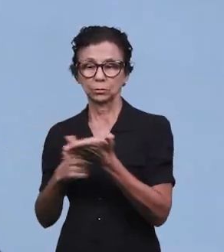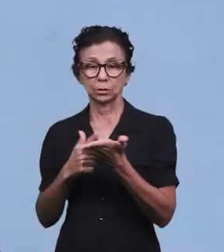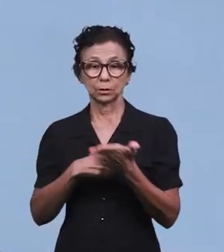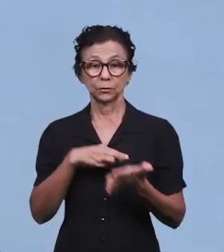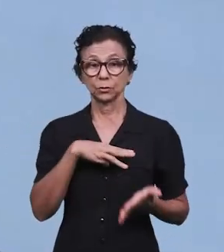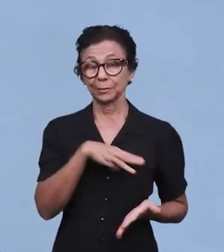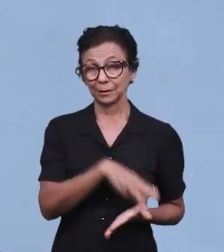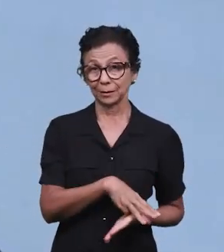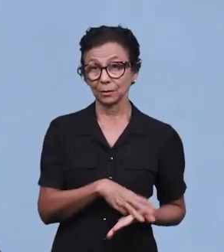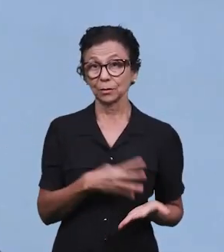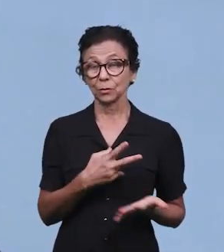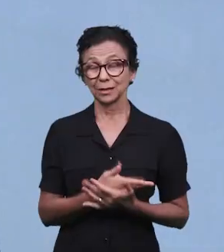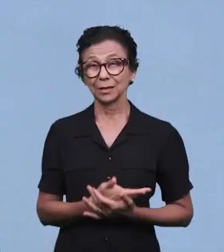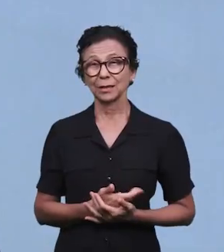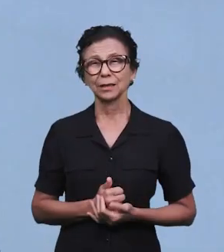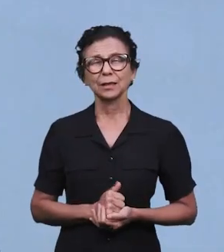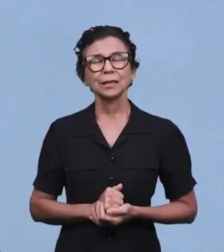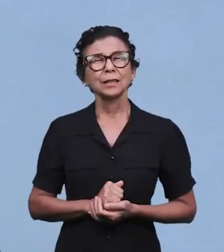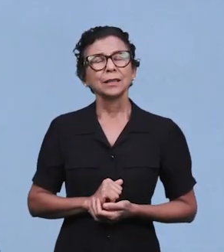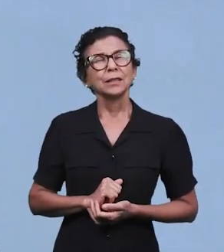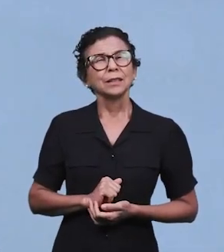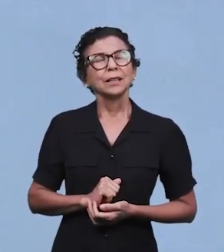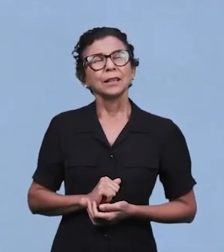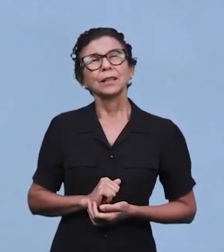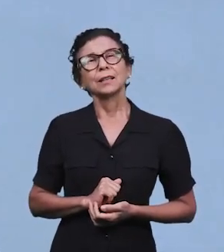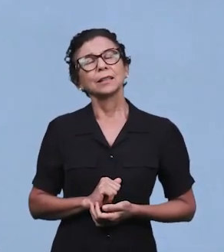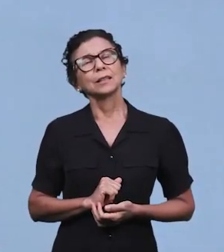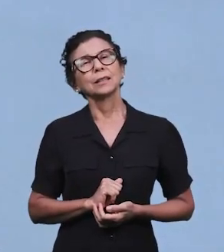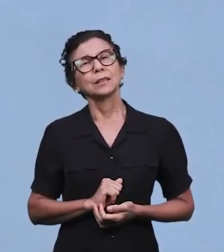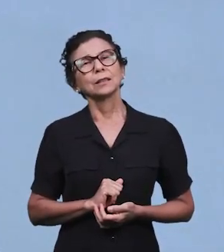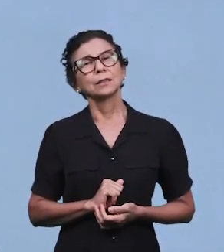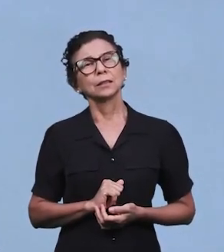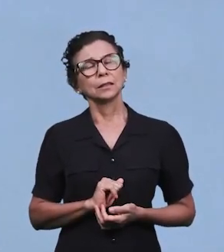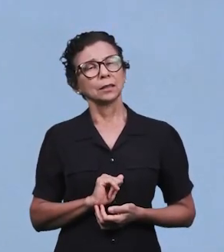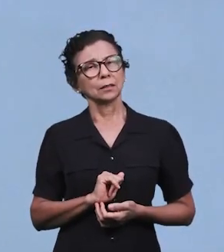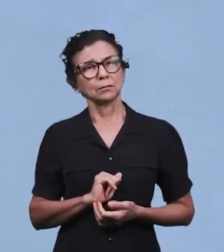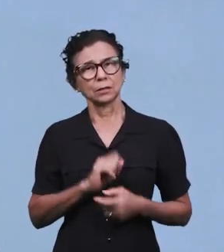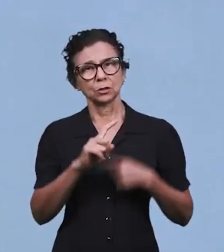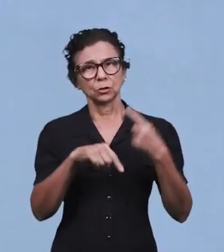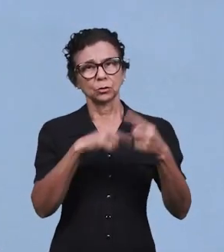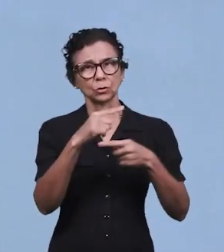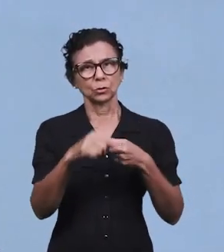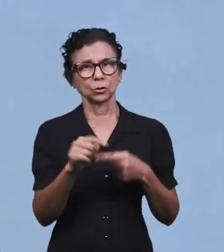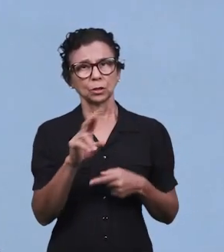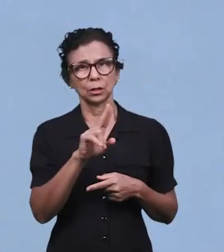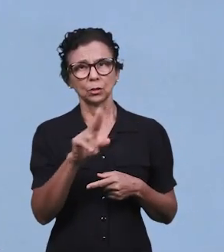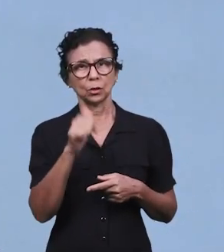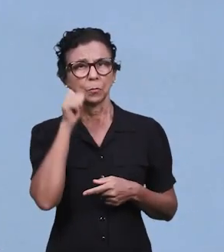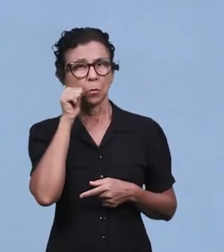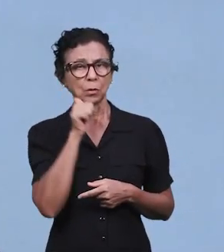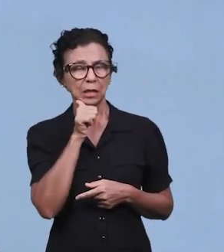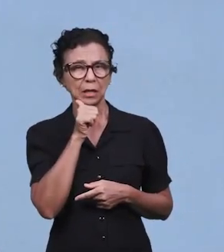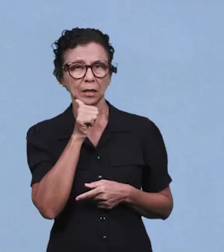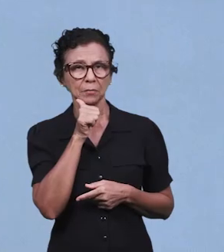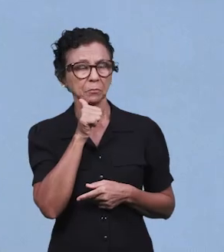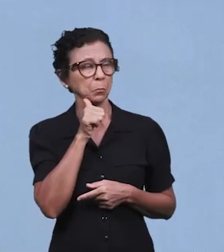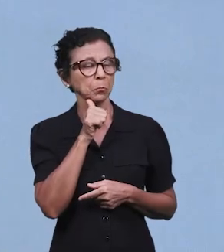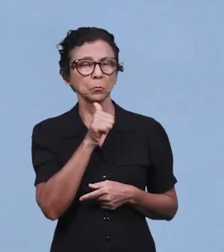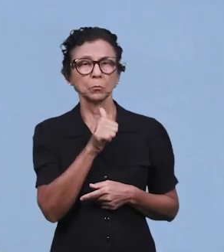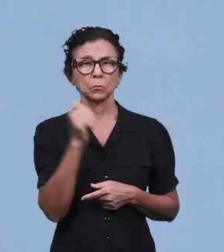que não era muito comum aparecer na genealogia o nome de mulheres. Mas a irmã